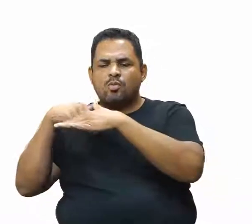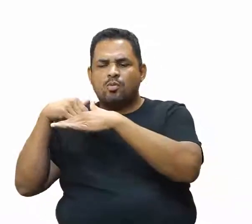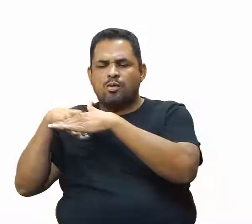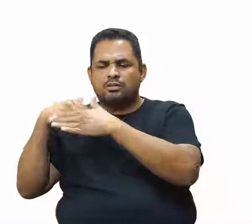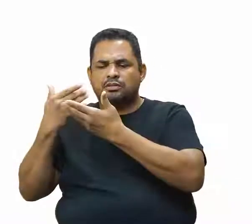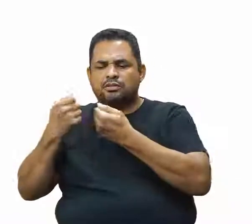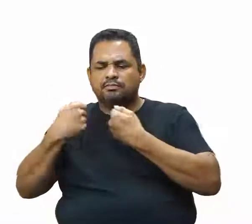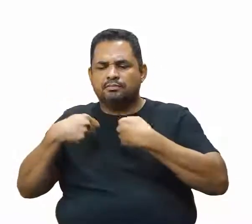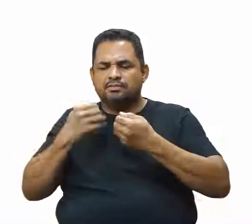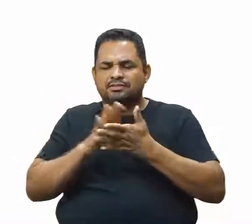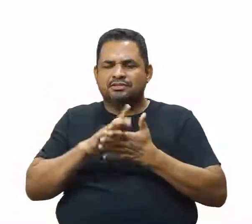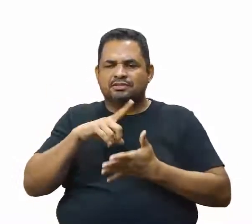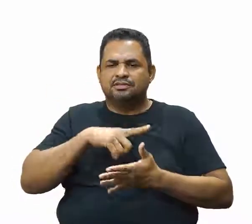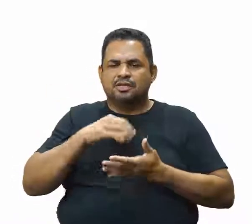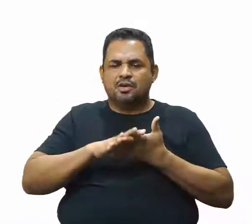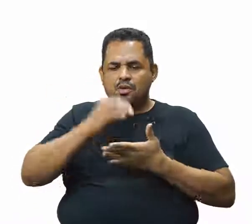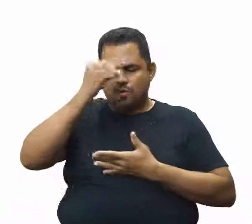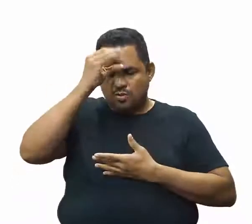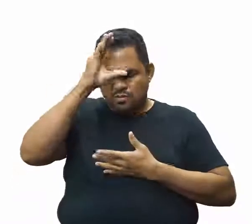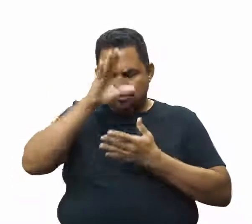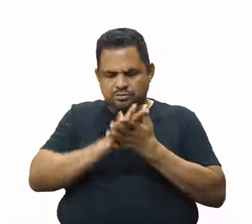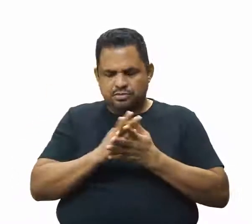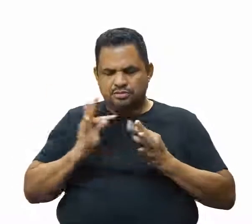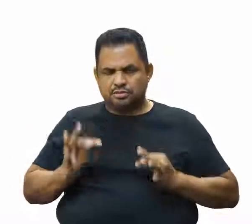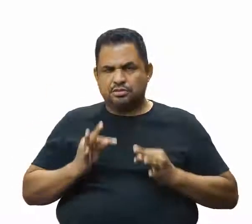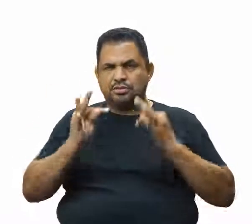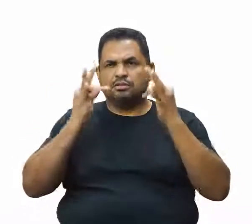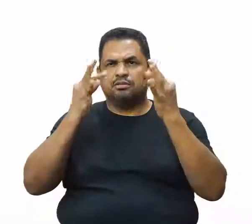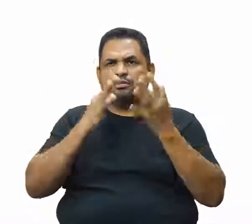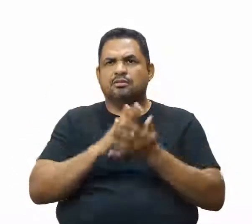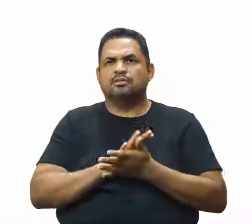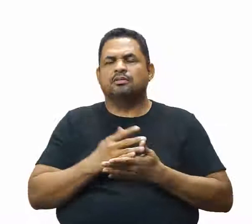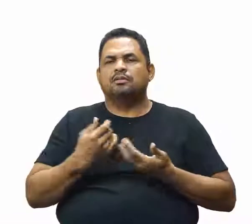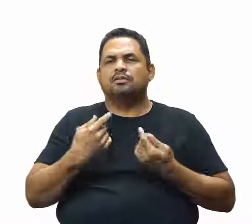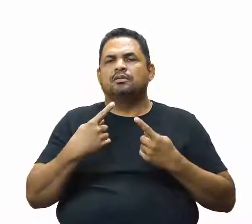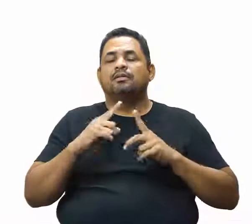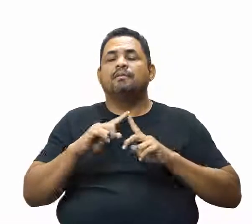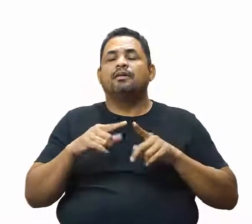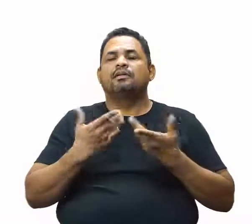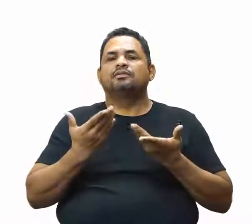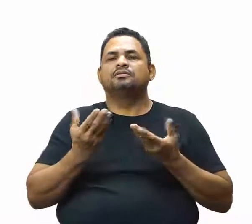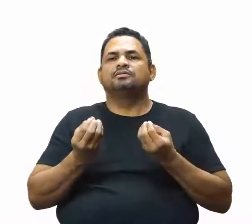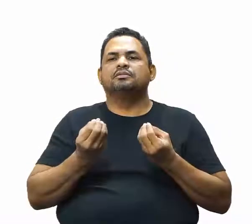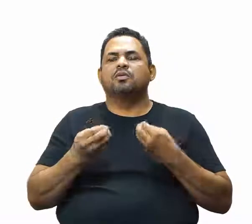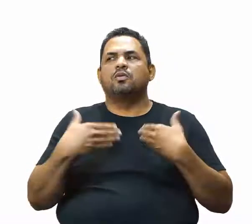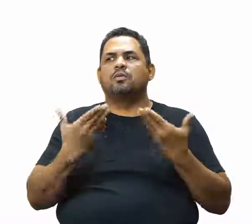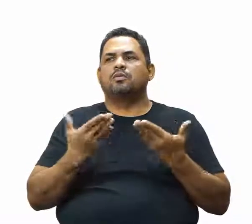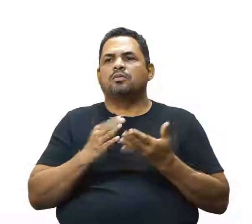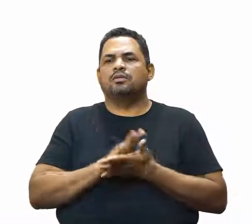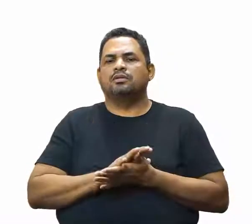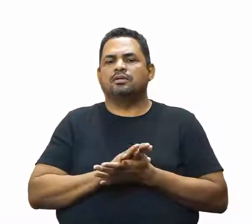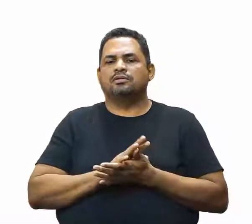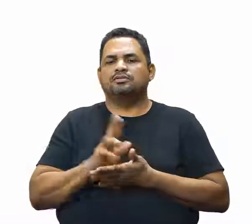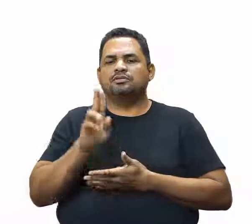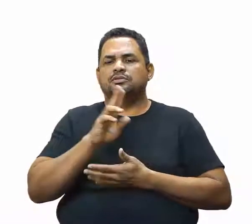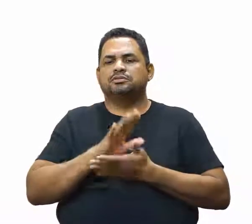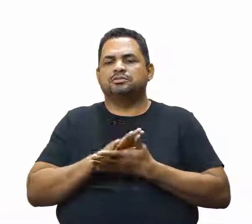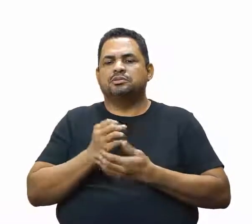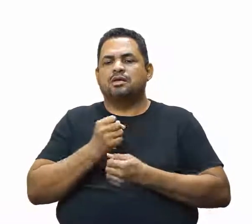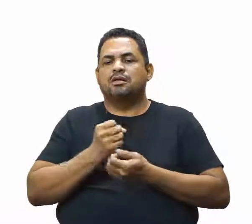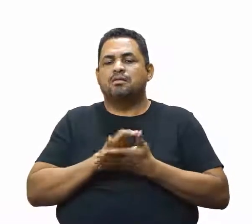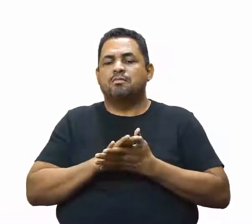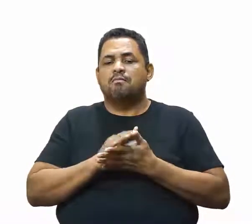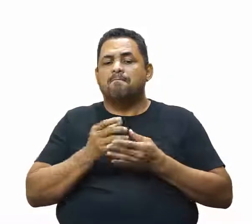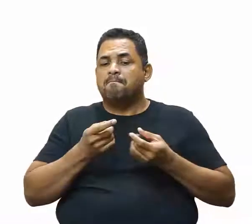requer um conhecimento técnico para isso, para ofertar, mas aí vai direcionar para um único mercado gastronômico. Tem que verificar